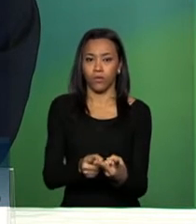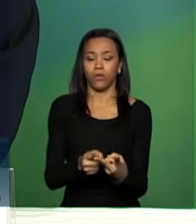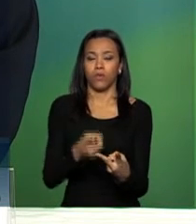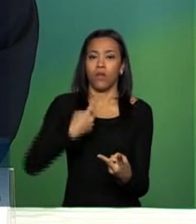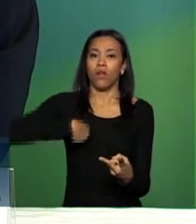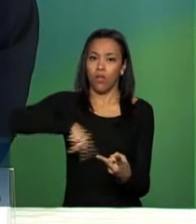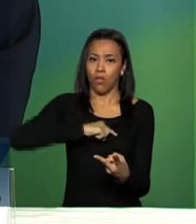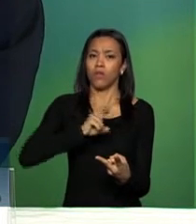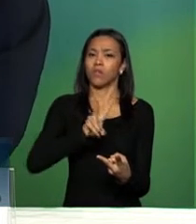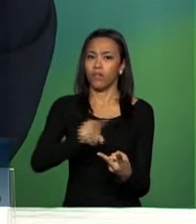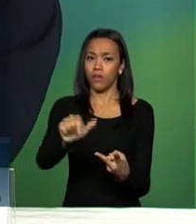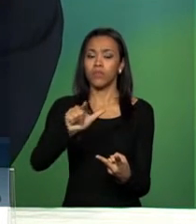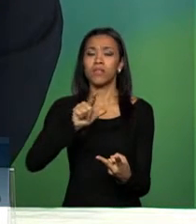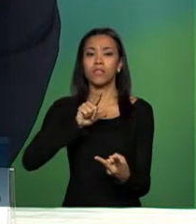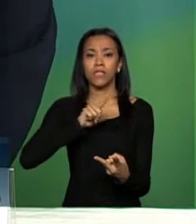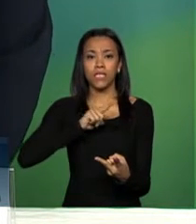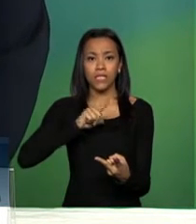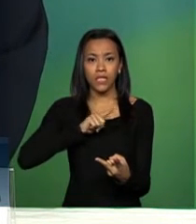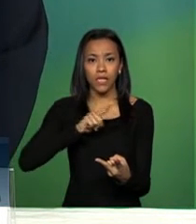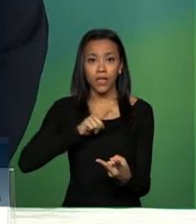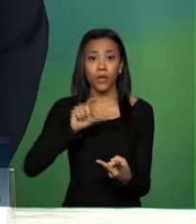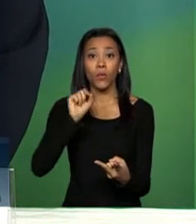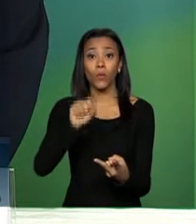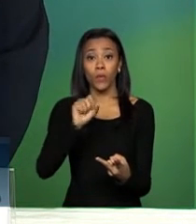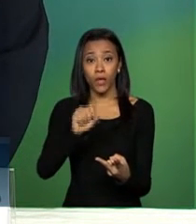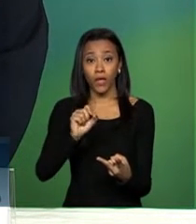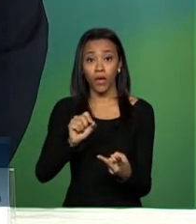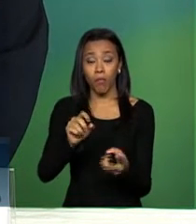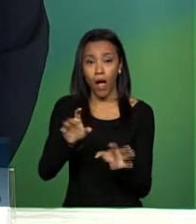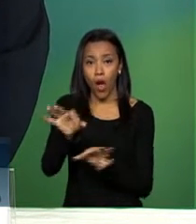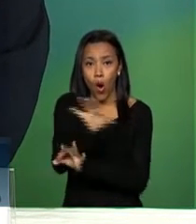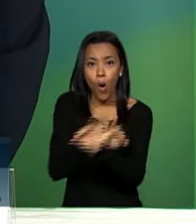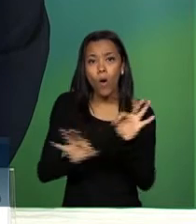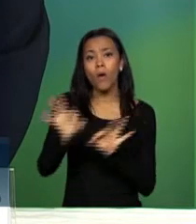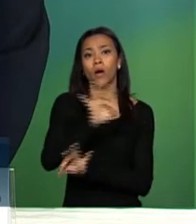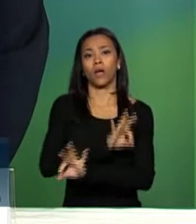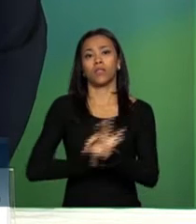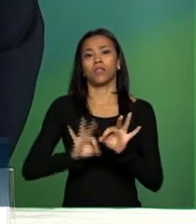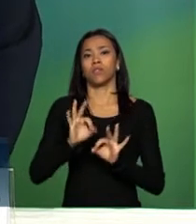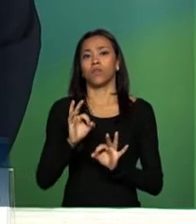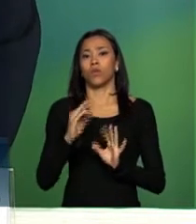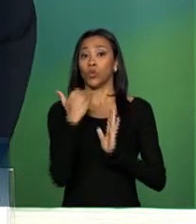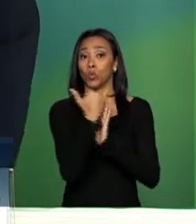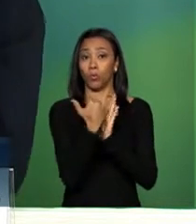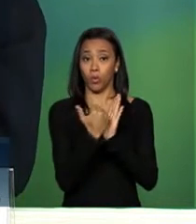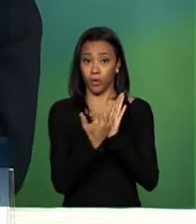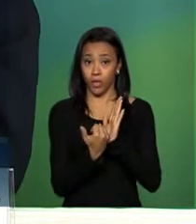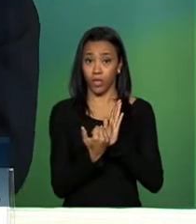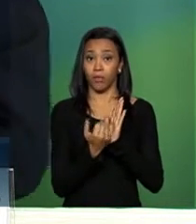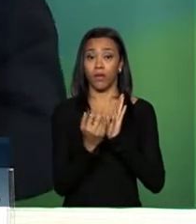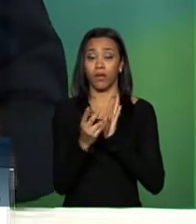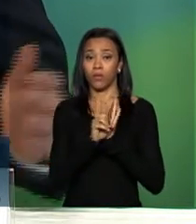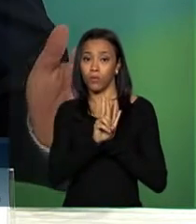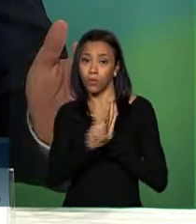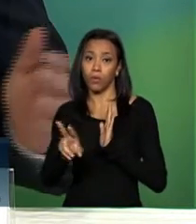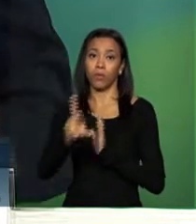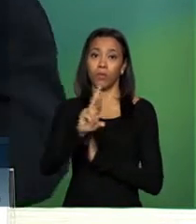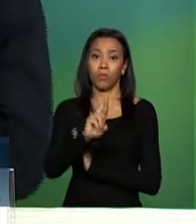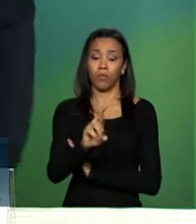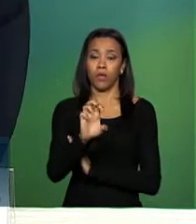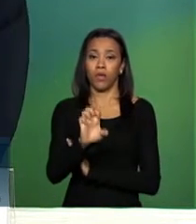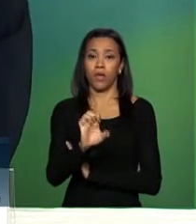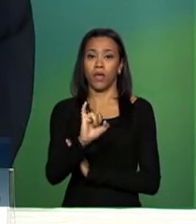uma recomposição do Reintegra. O plano é plurianual. O plano se